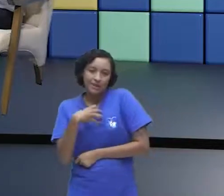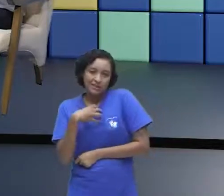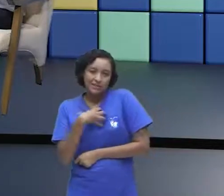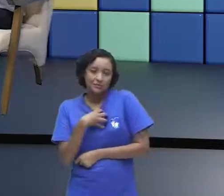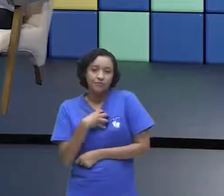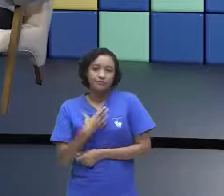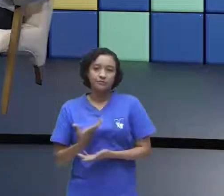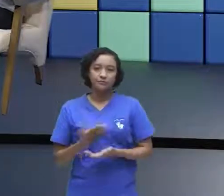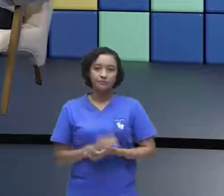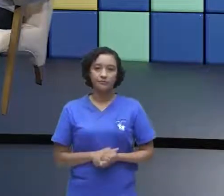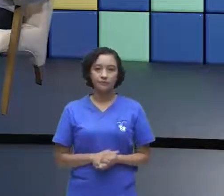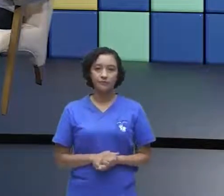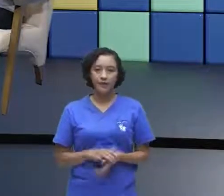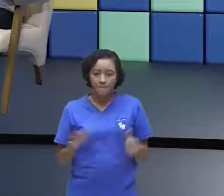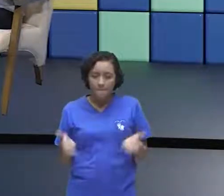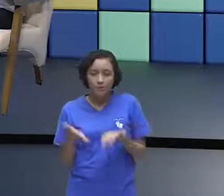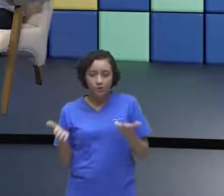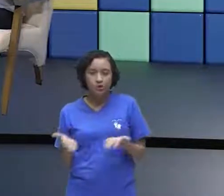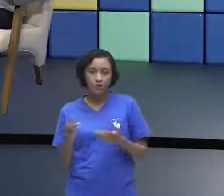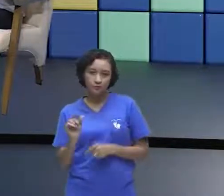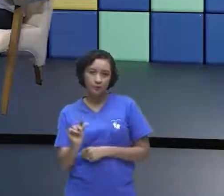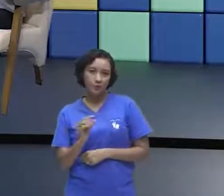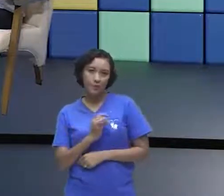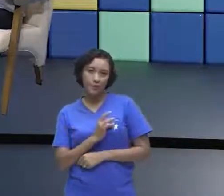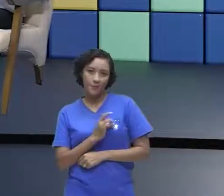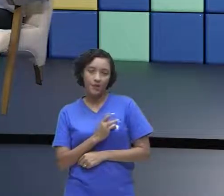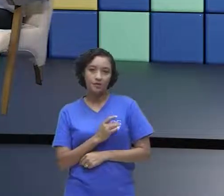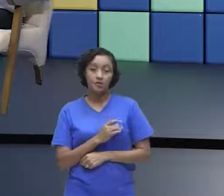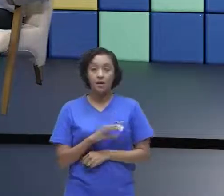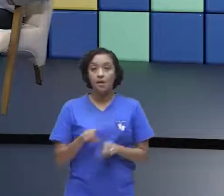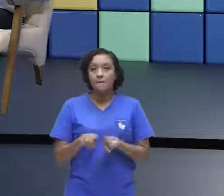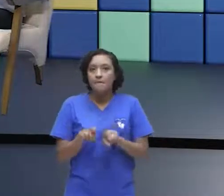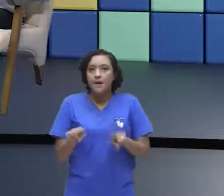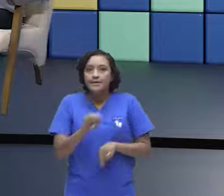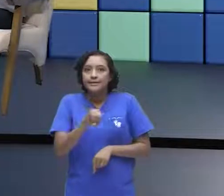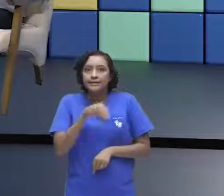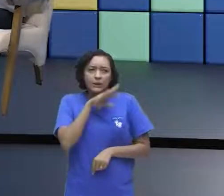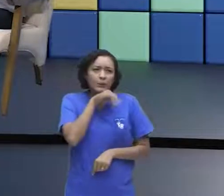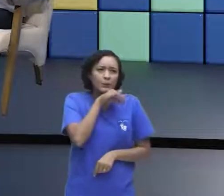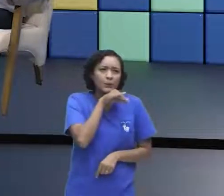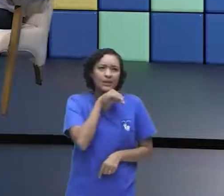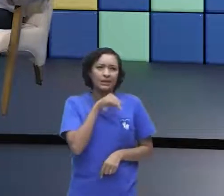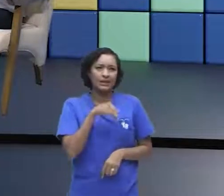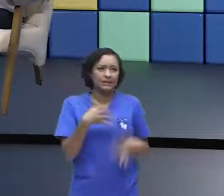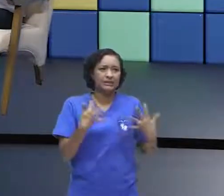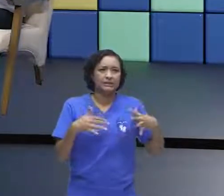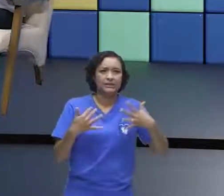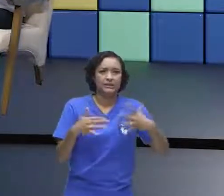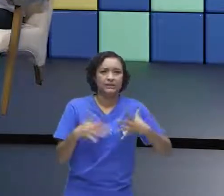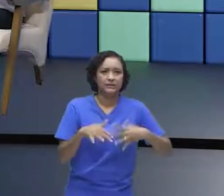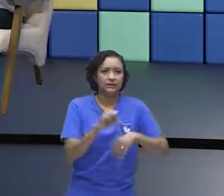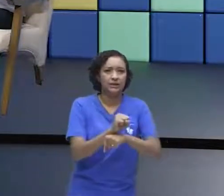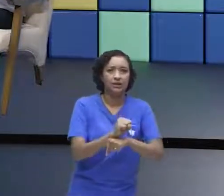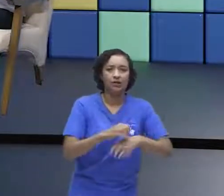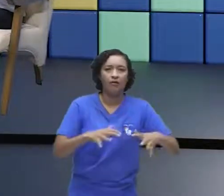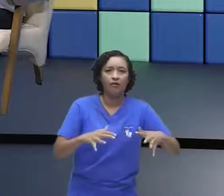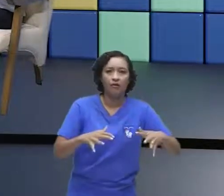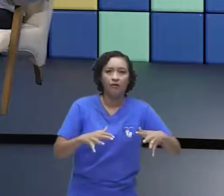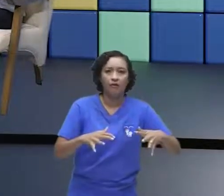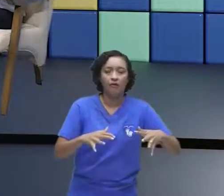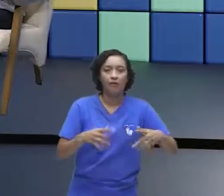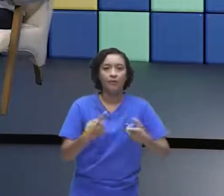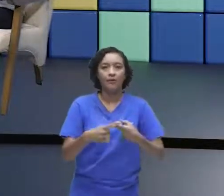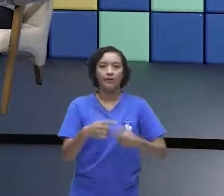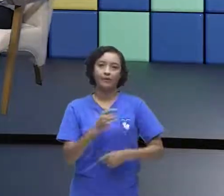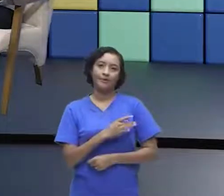gente, sei lá, motiva, né? A gente, ruim é quando ele paralisa a gente, né? Aí e a gente deixa de fazer algo que